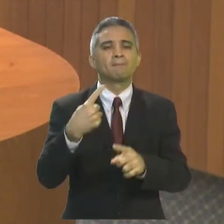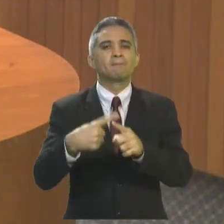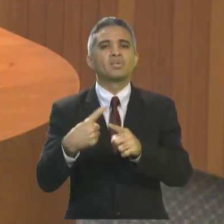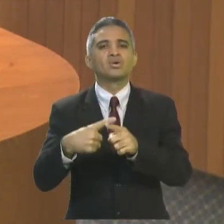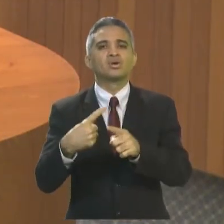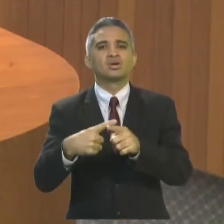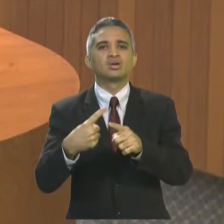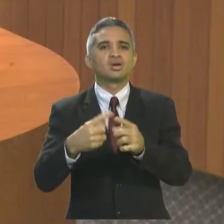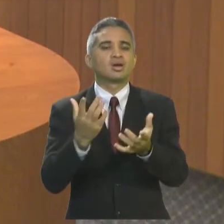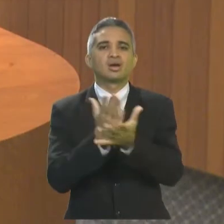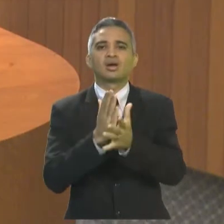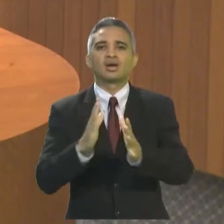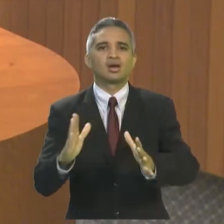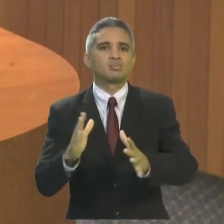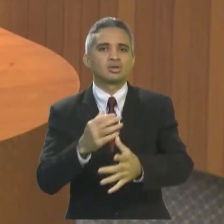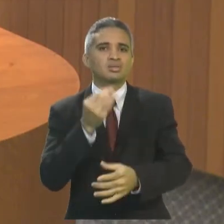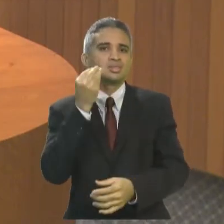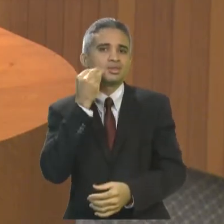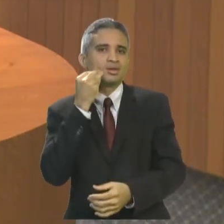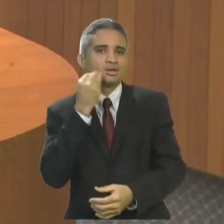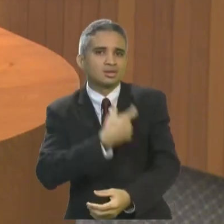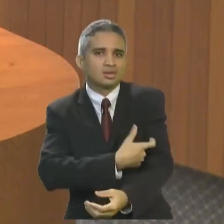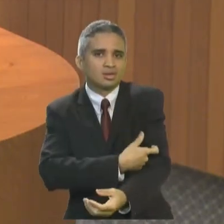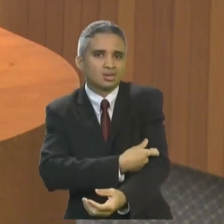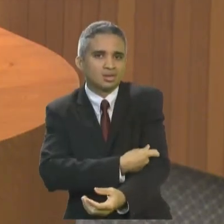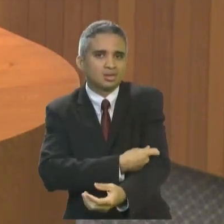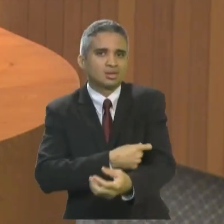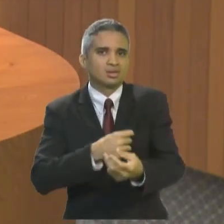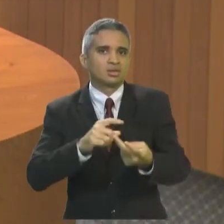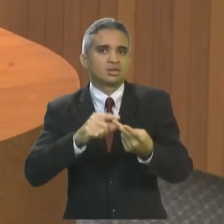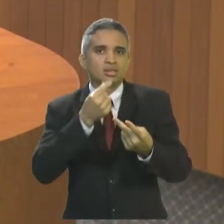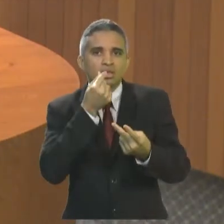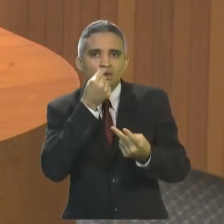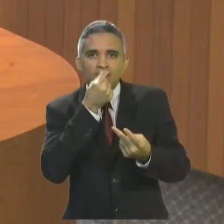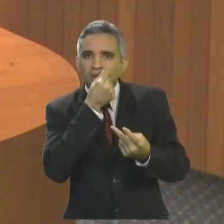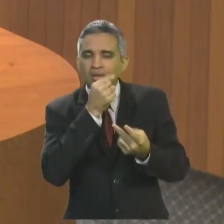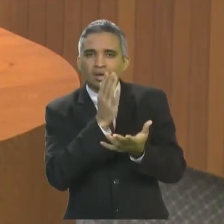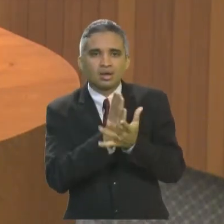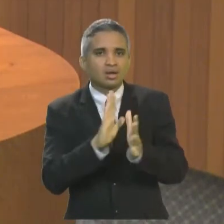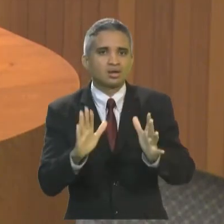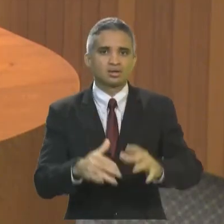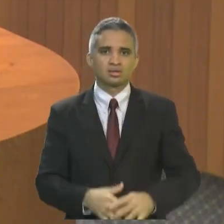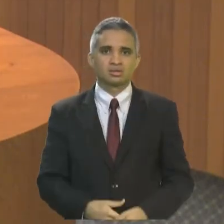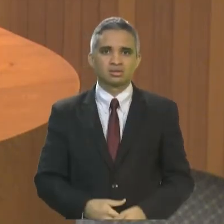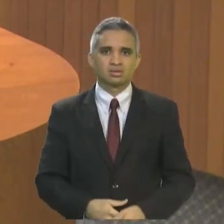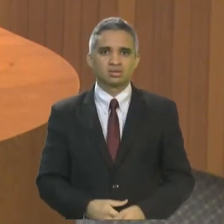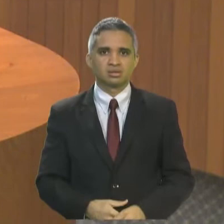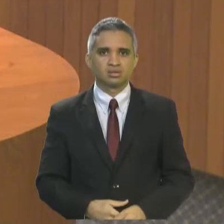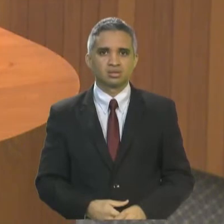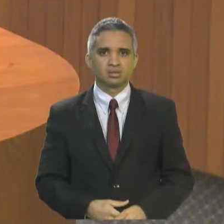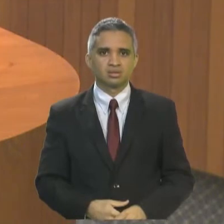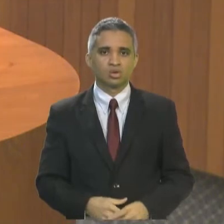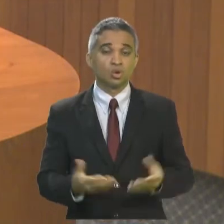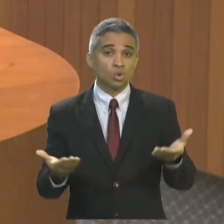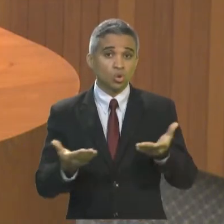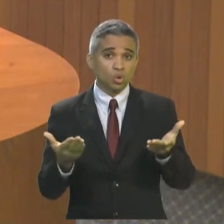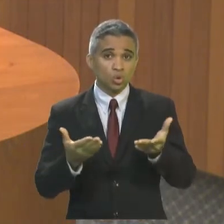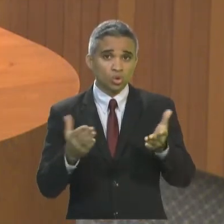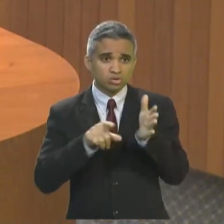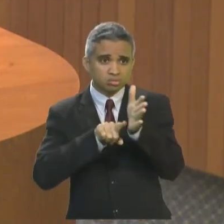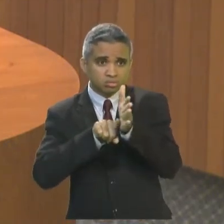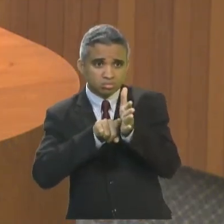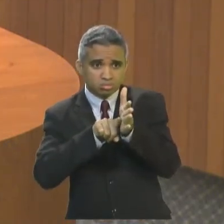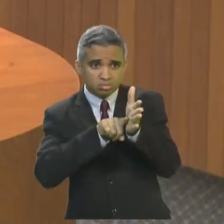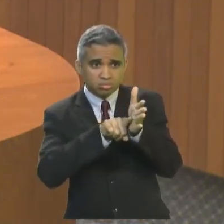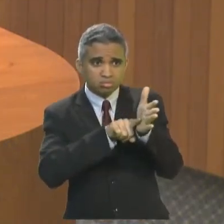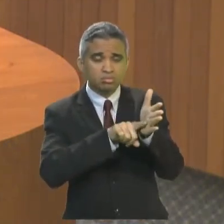Covid, de transmissão de Covid às cegas, com base em lotação hospitalar, que, diga-se de passagem,